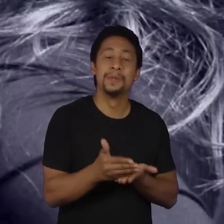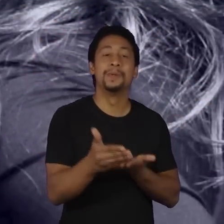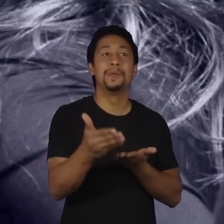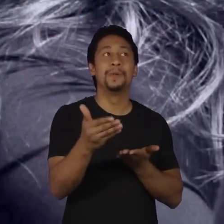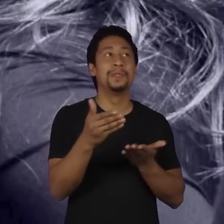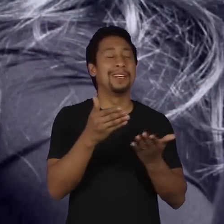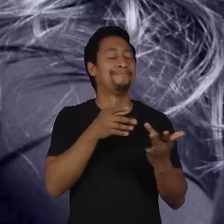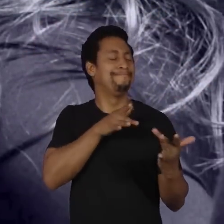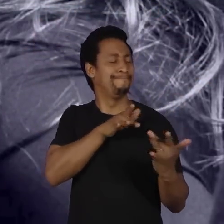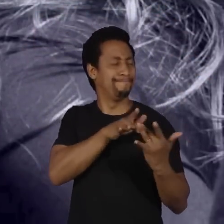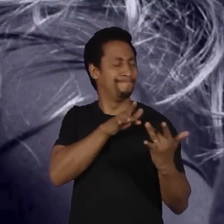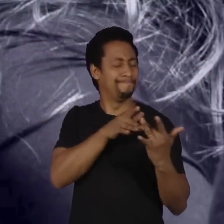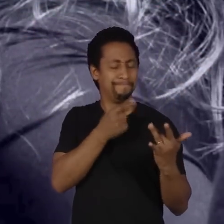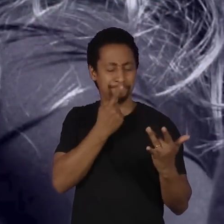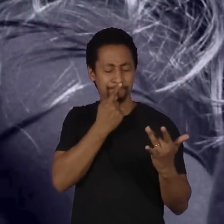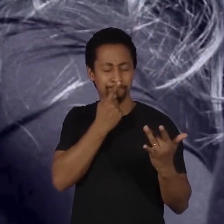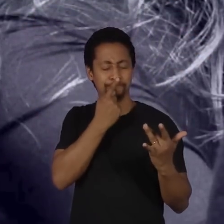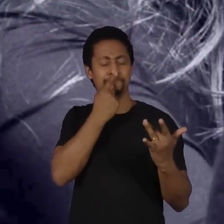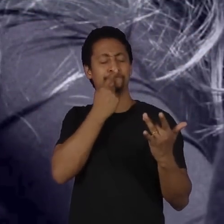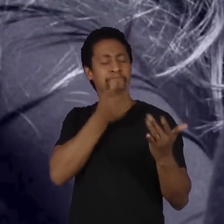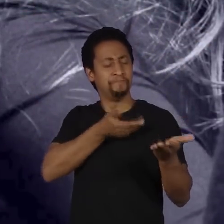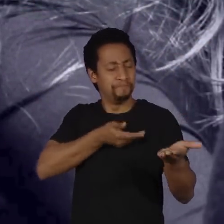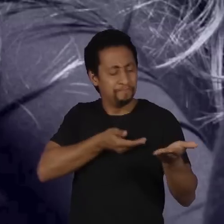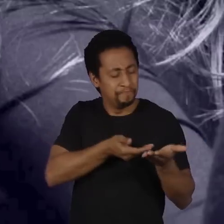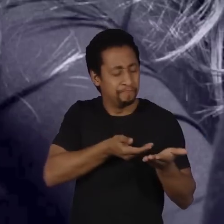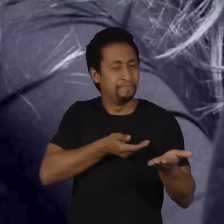cumplicidade sobre o que a gente ia fazer